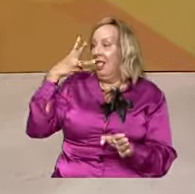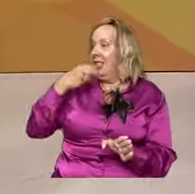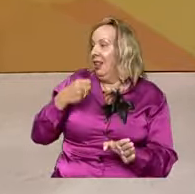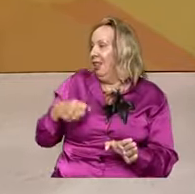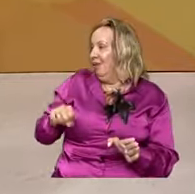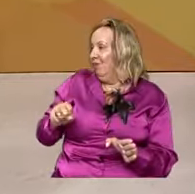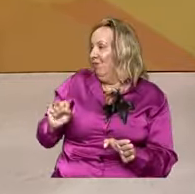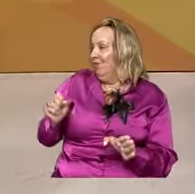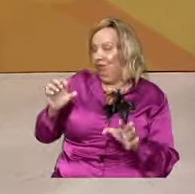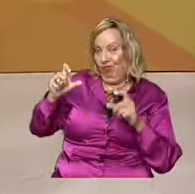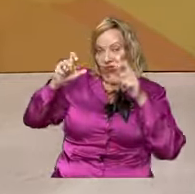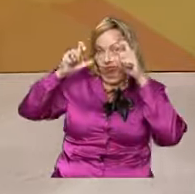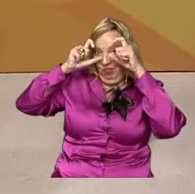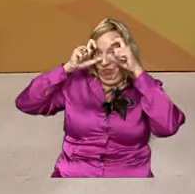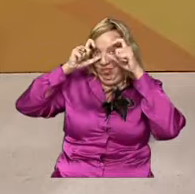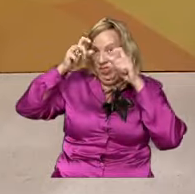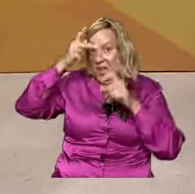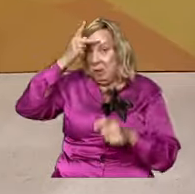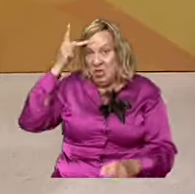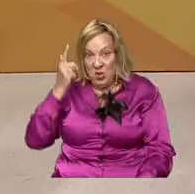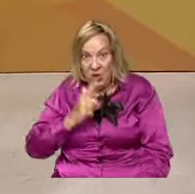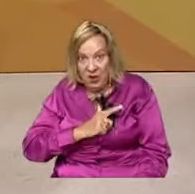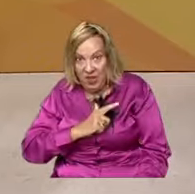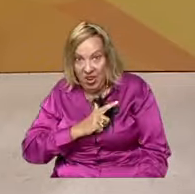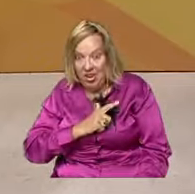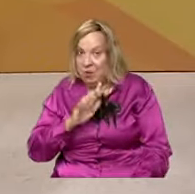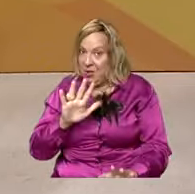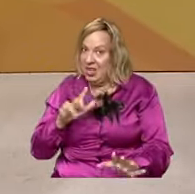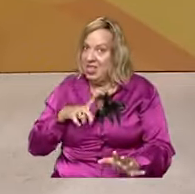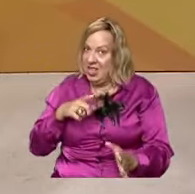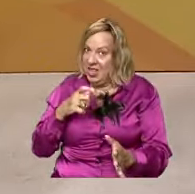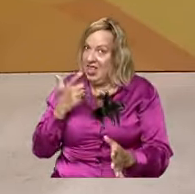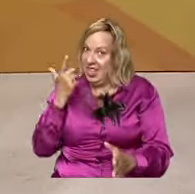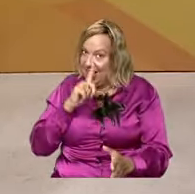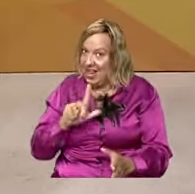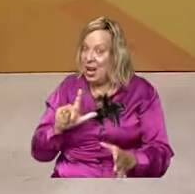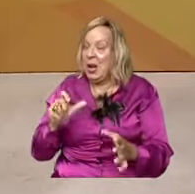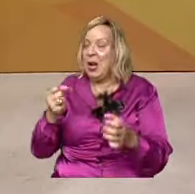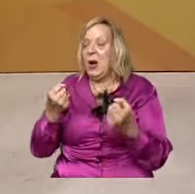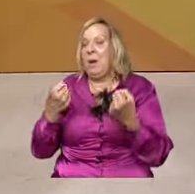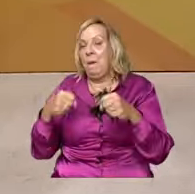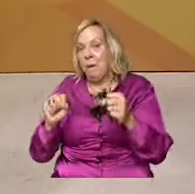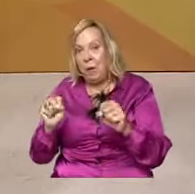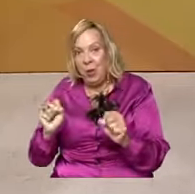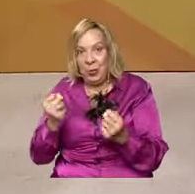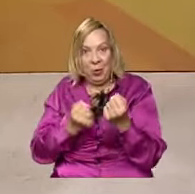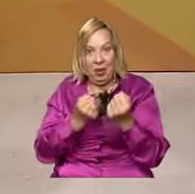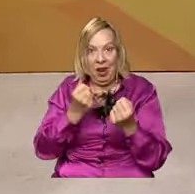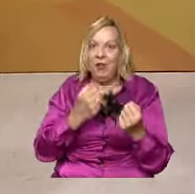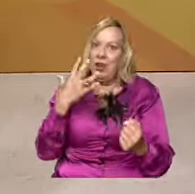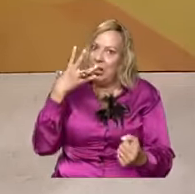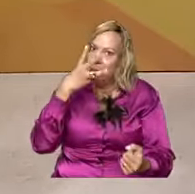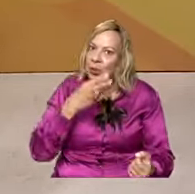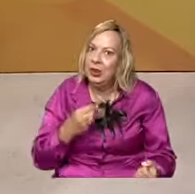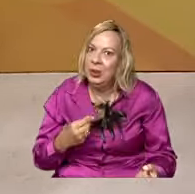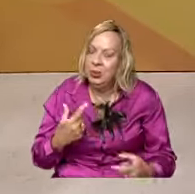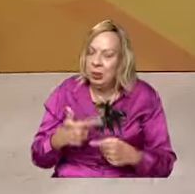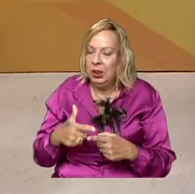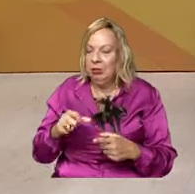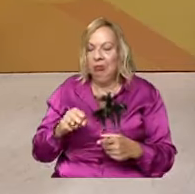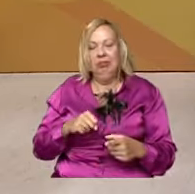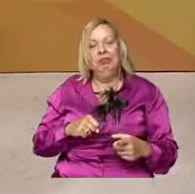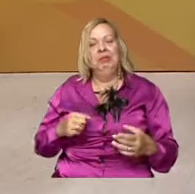já tá, o negócio já tá na cabeça dele, já é o dono da moto, dono do carro. Mentaliza isso, mentaliza, mas tem